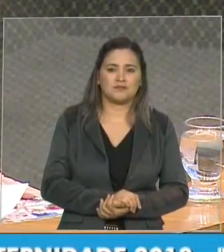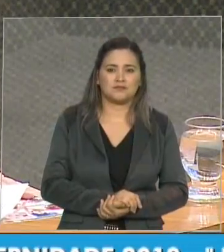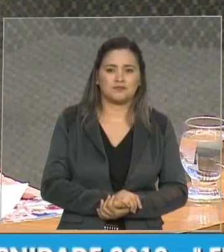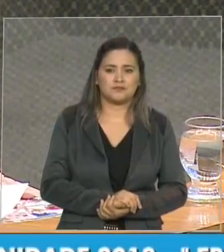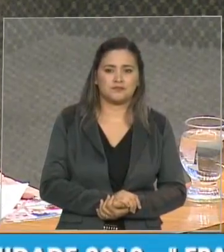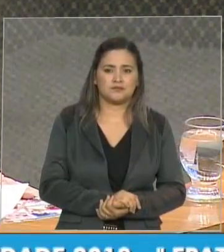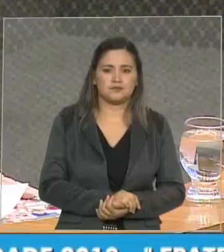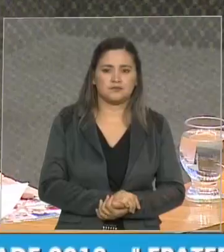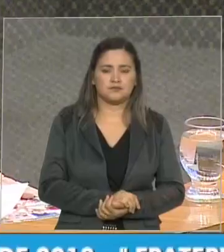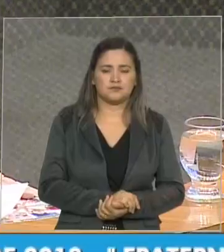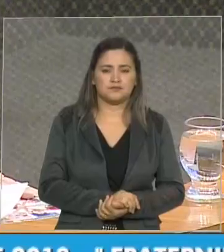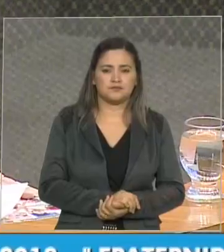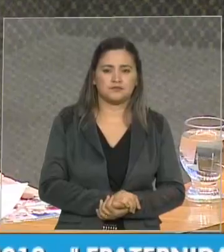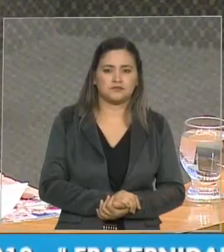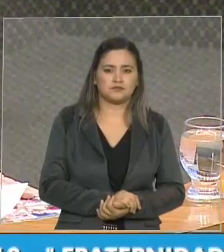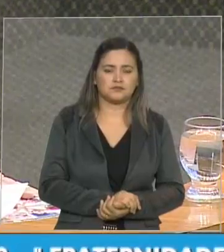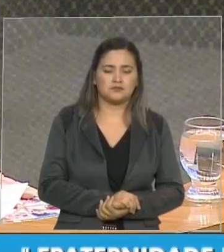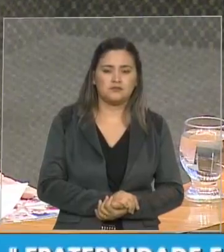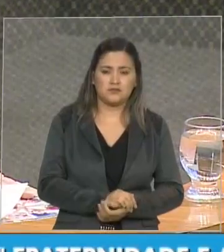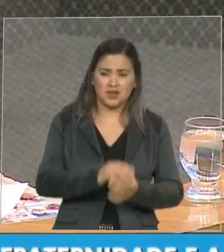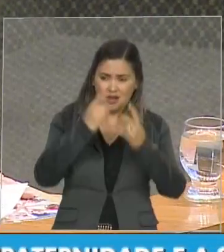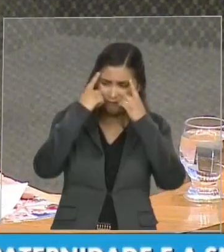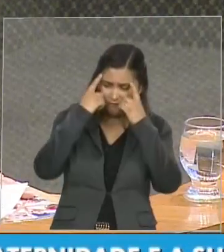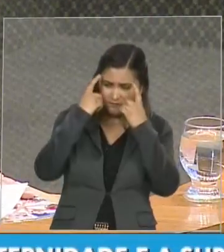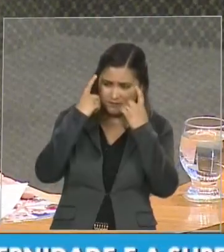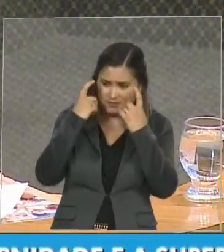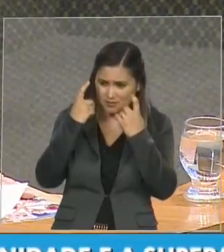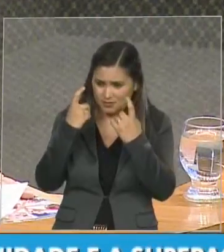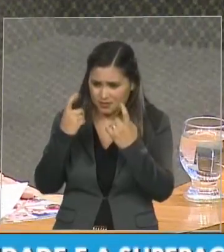nunca é uma resposta justa.